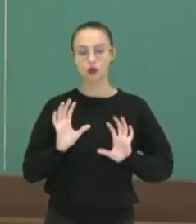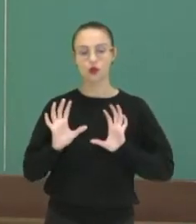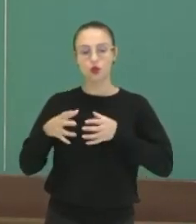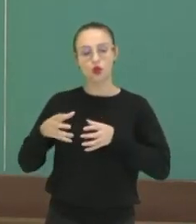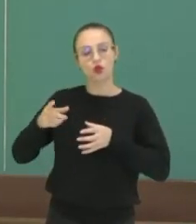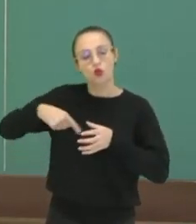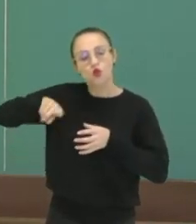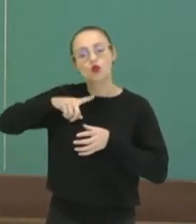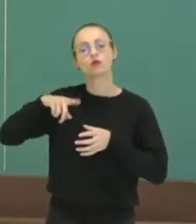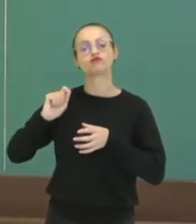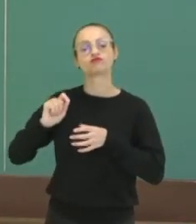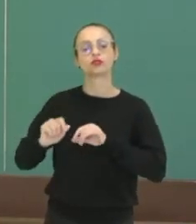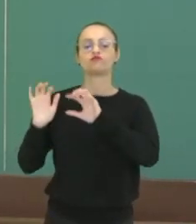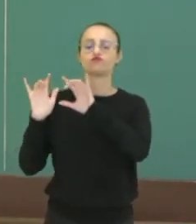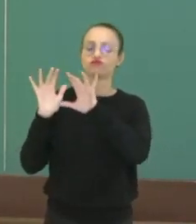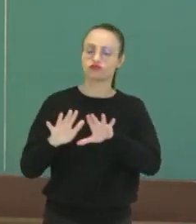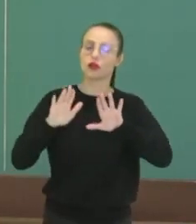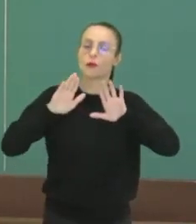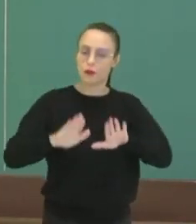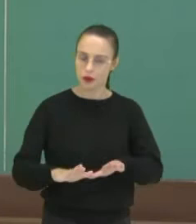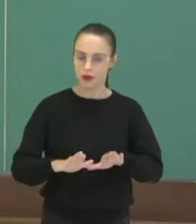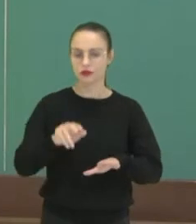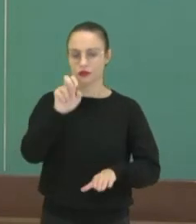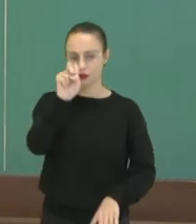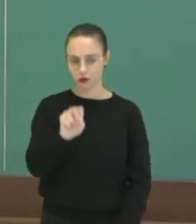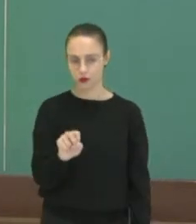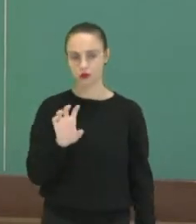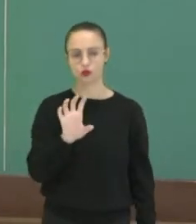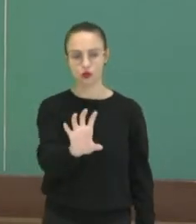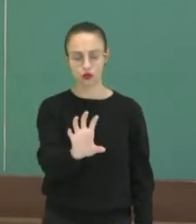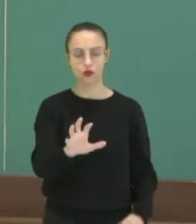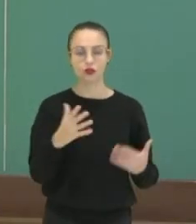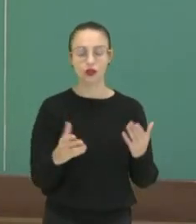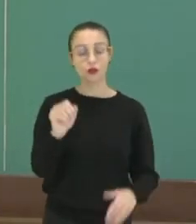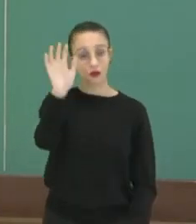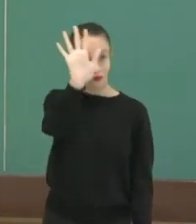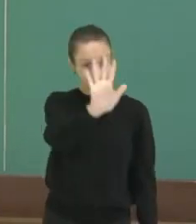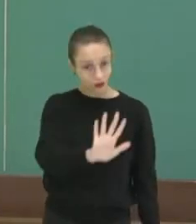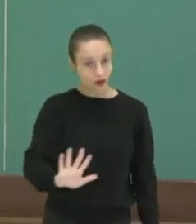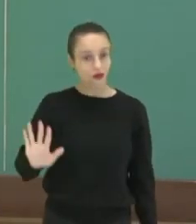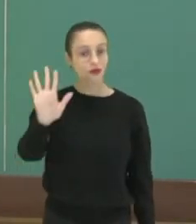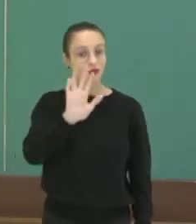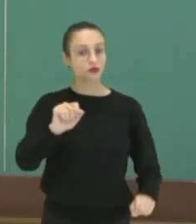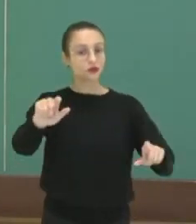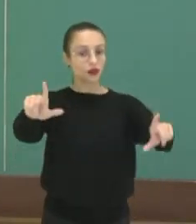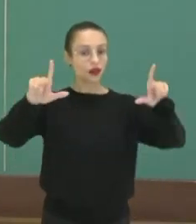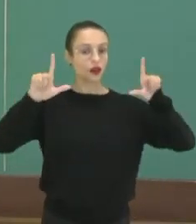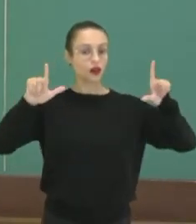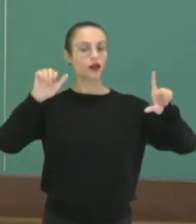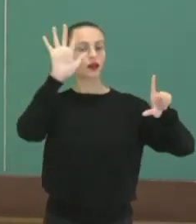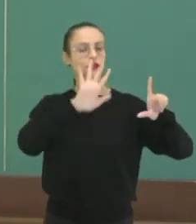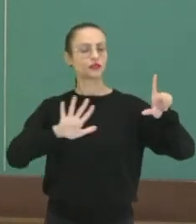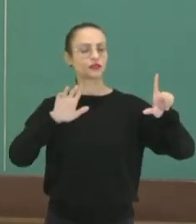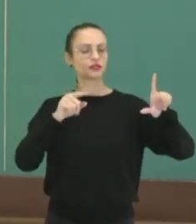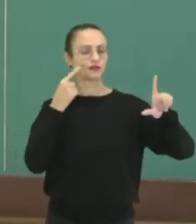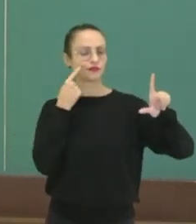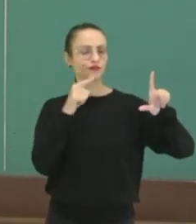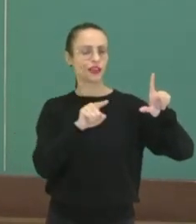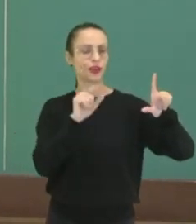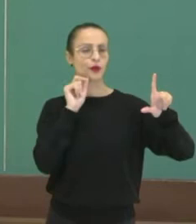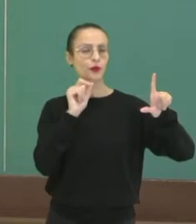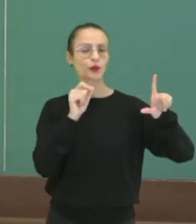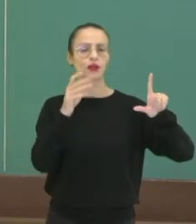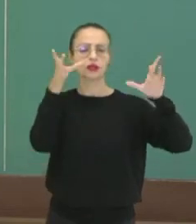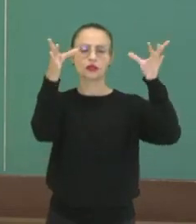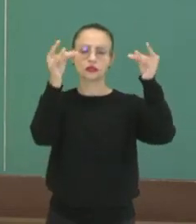que ocuparam ou que permaneceram na região sul. Então, a própria paisagem vai trazer para nós essa ideia,